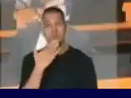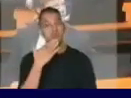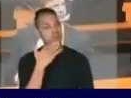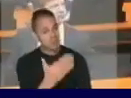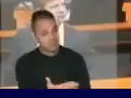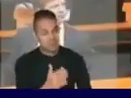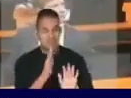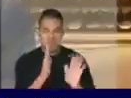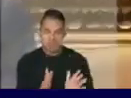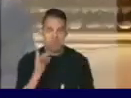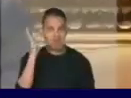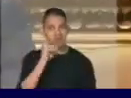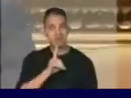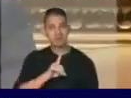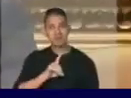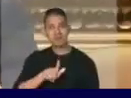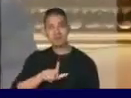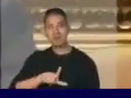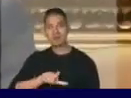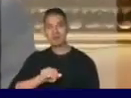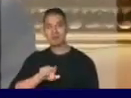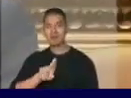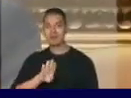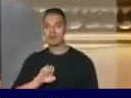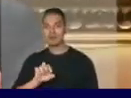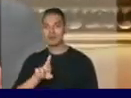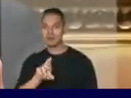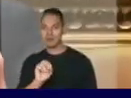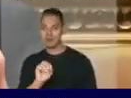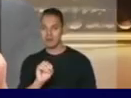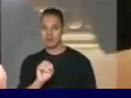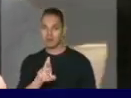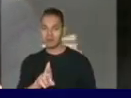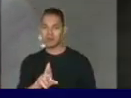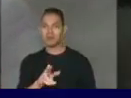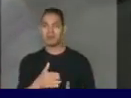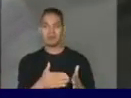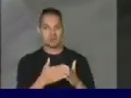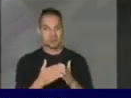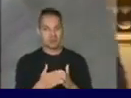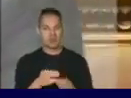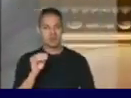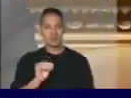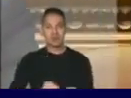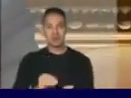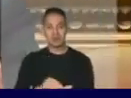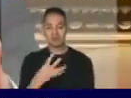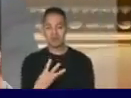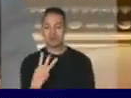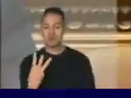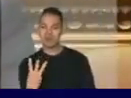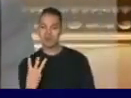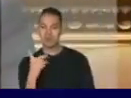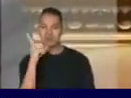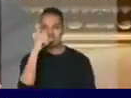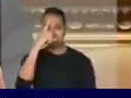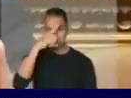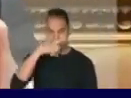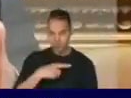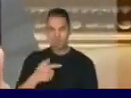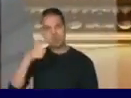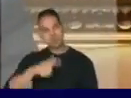Eu já fiz um apelo ao deputado Glauber. Faltam 43 segundos na fala do deputado Glauber. Eu renovo o